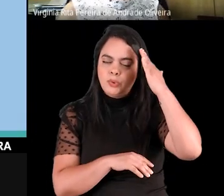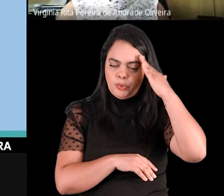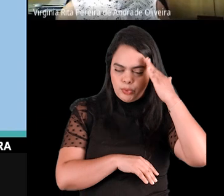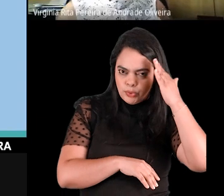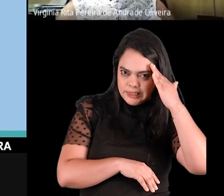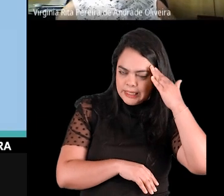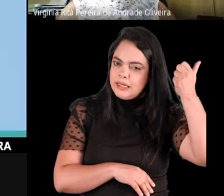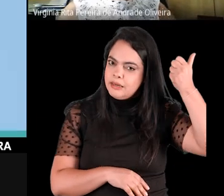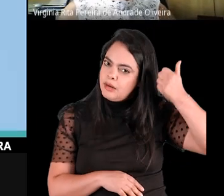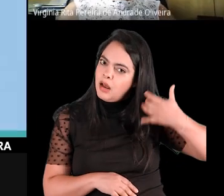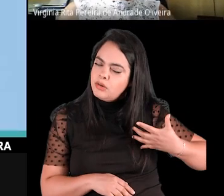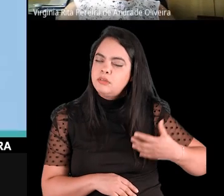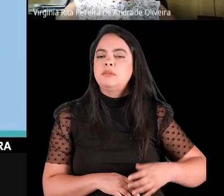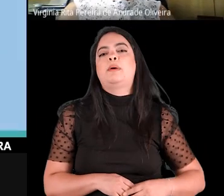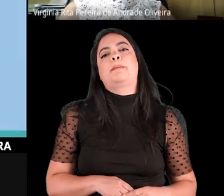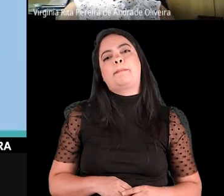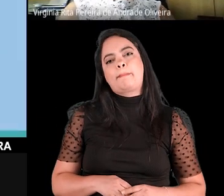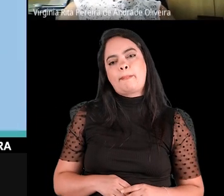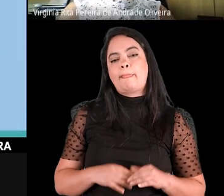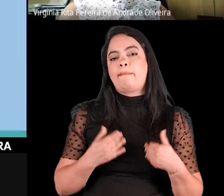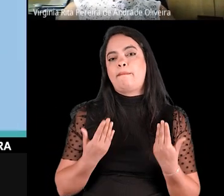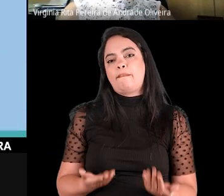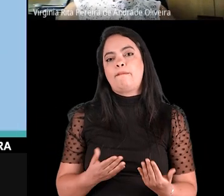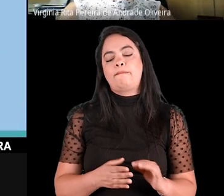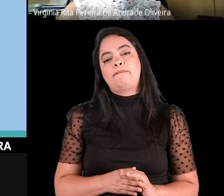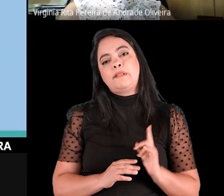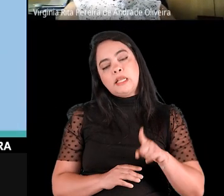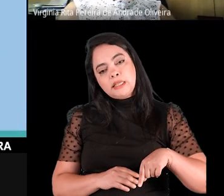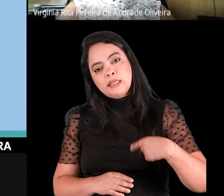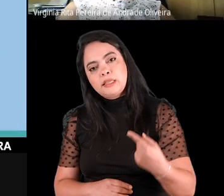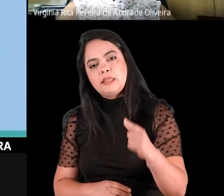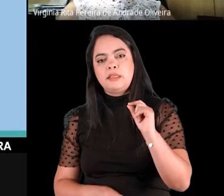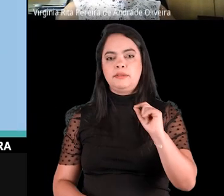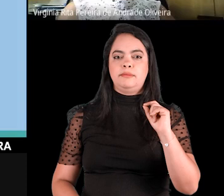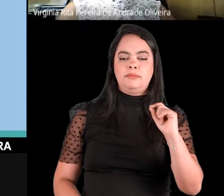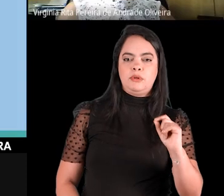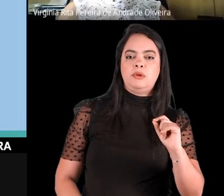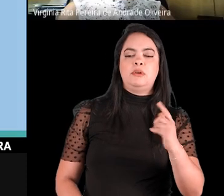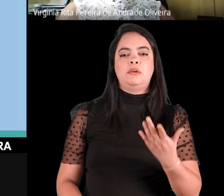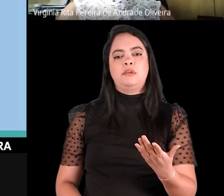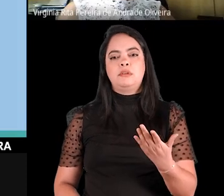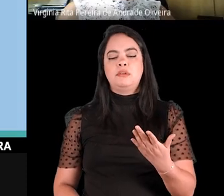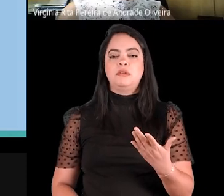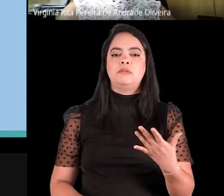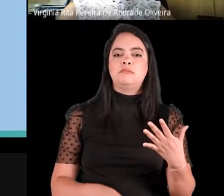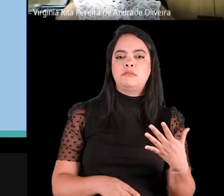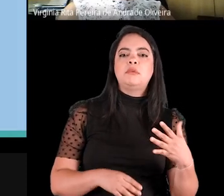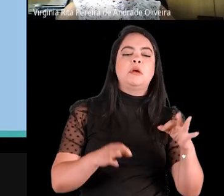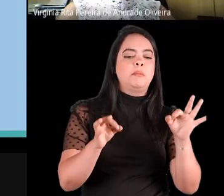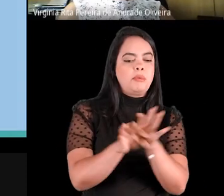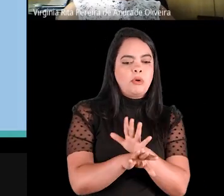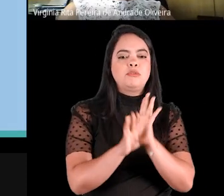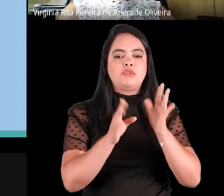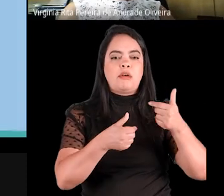da audiodescrição que foi feita. Né? Então, só depois disso é que o material vai para as mídias de